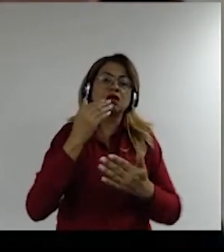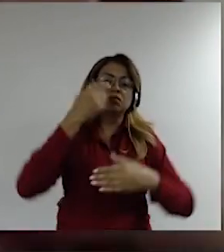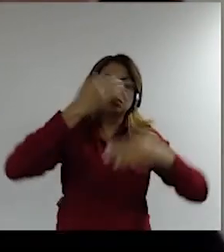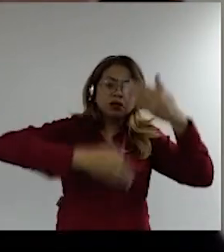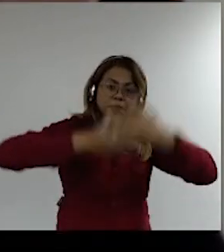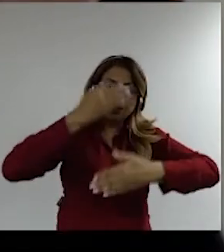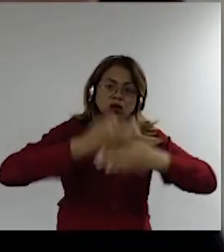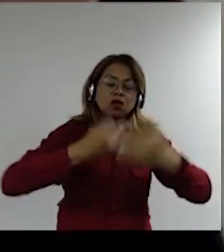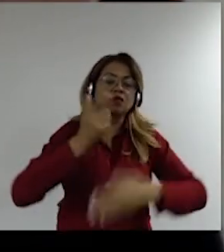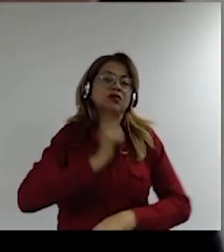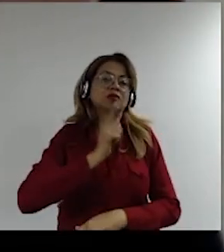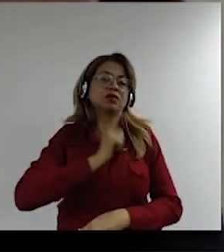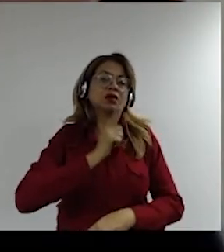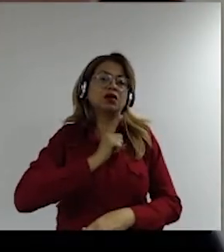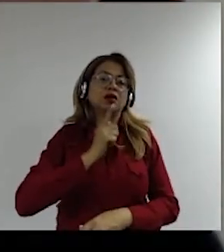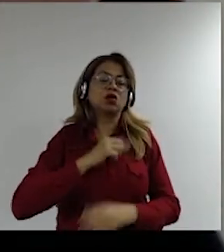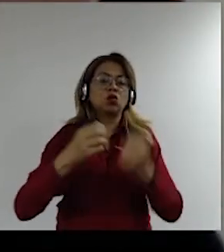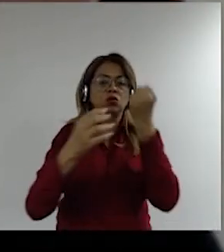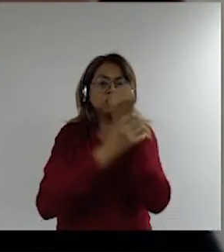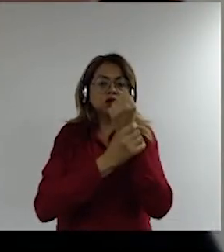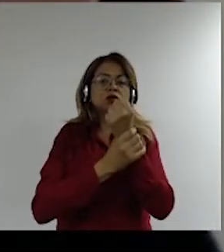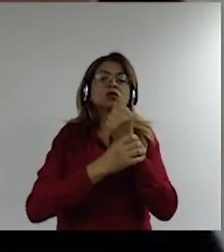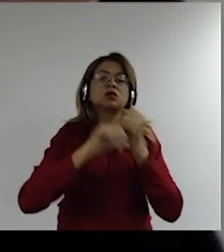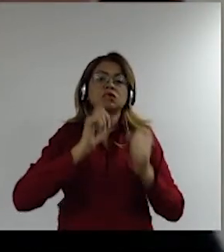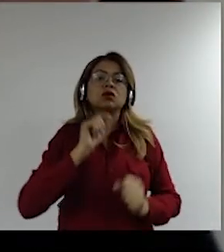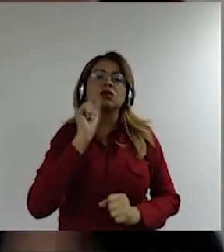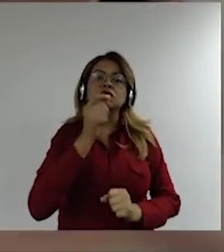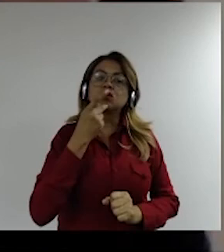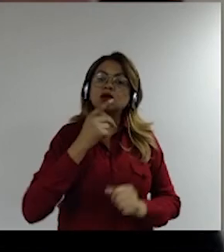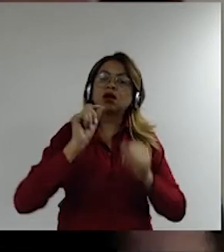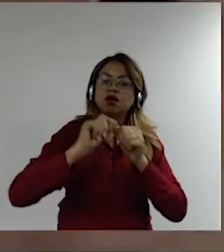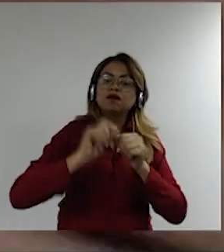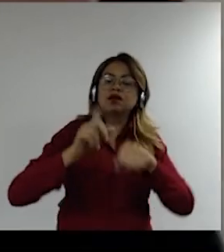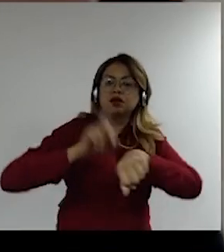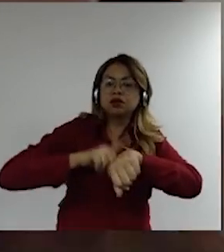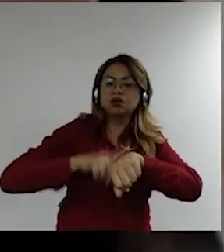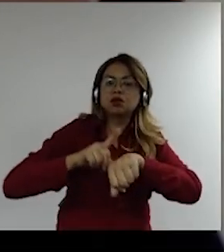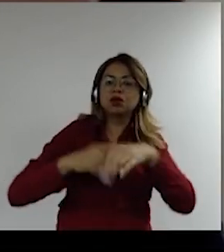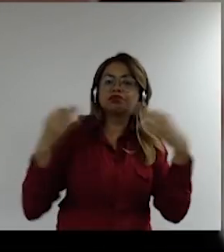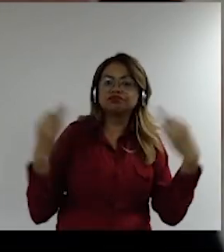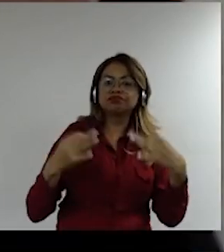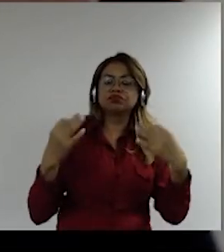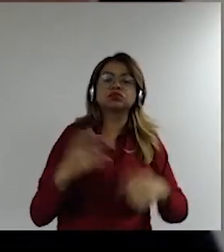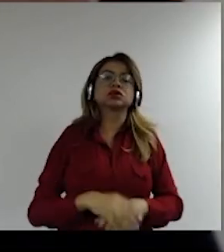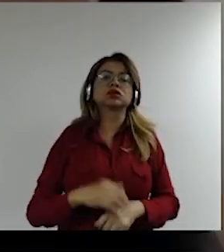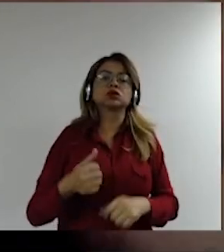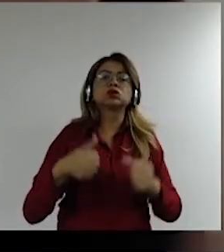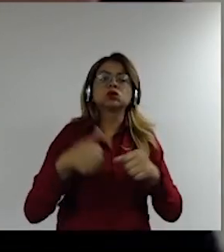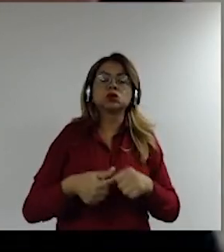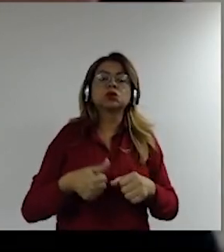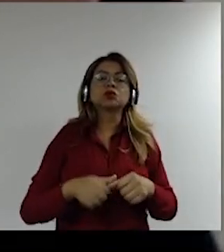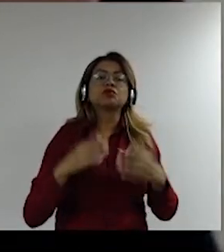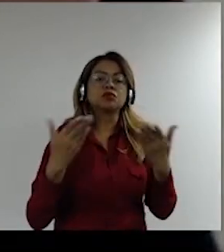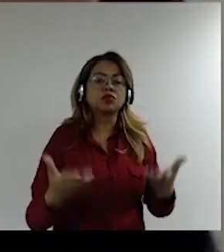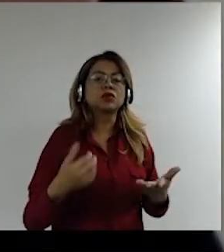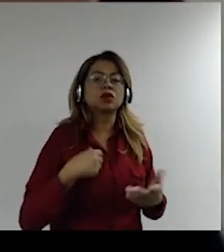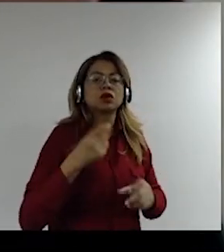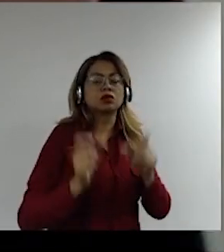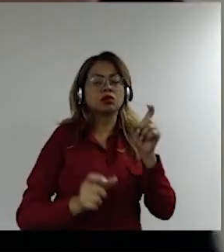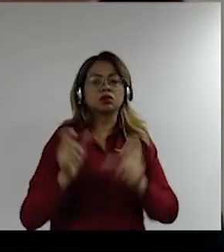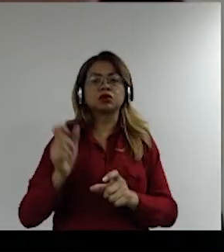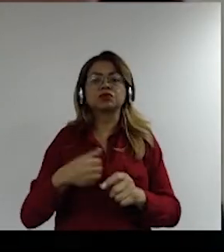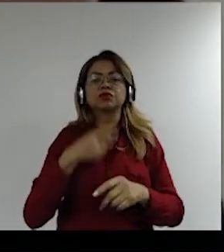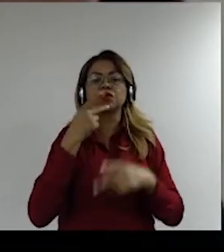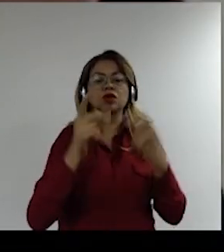dificilmente tem uma segurança de que ela foi elaborada naquele momento de modo personalizado e